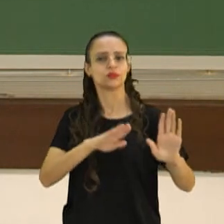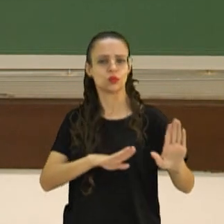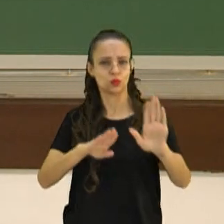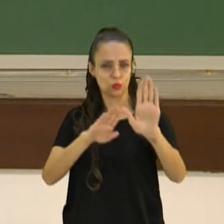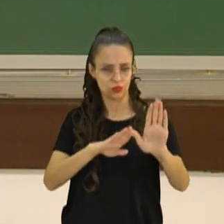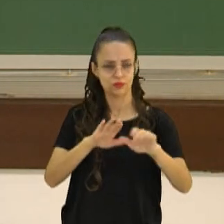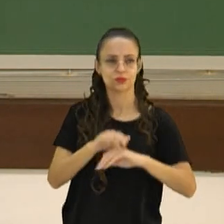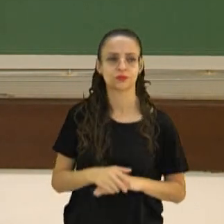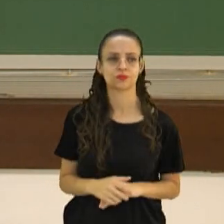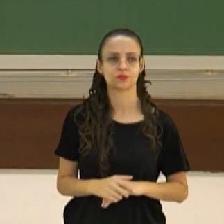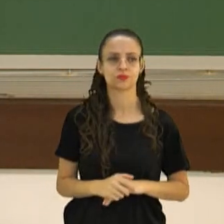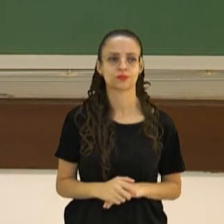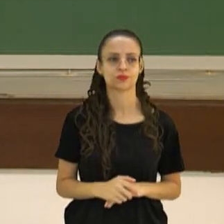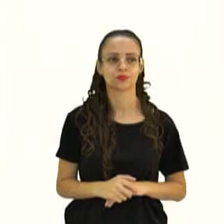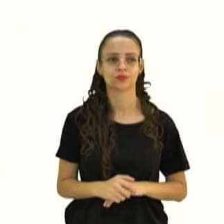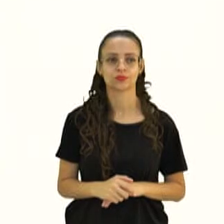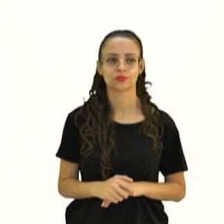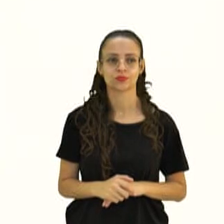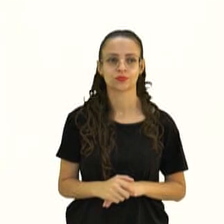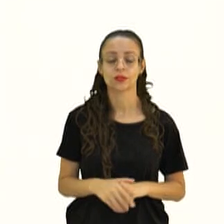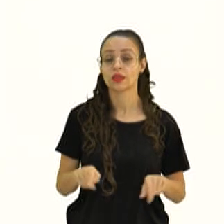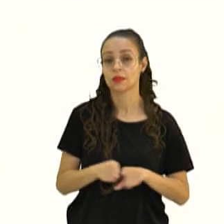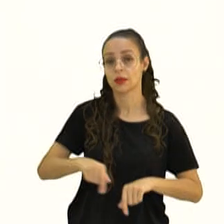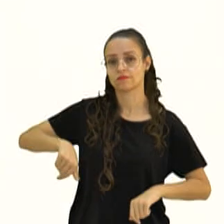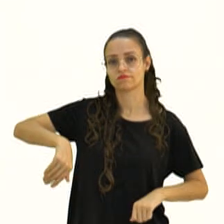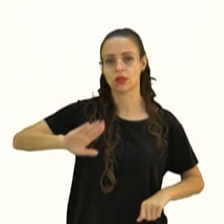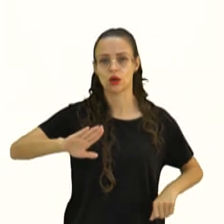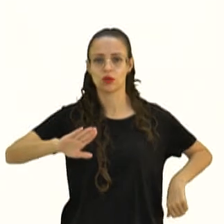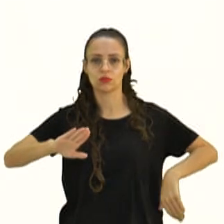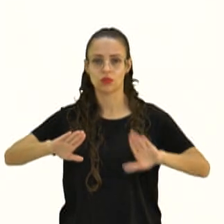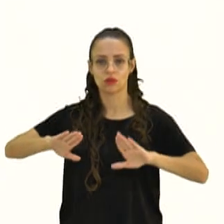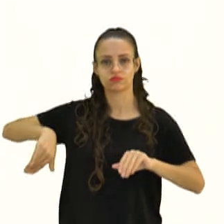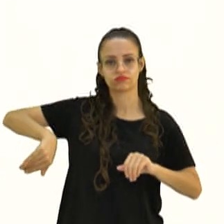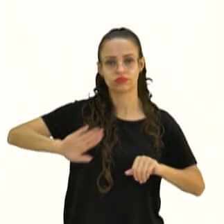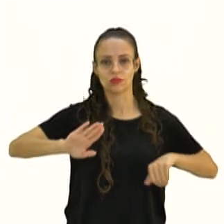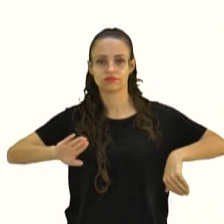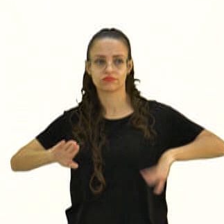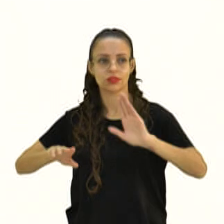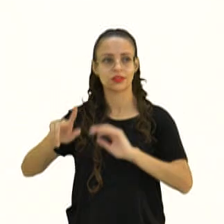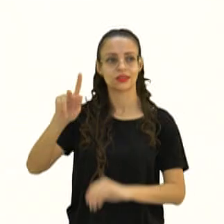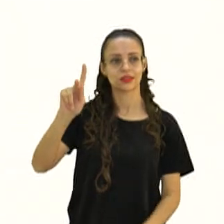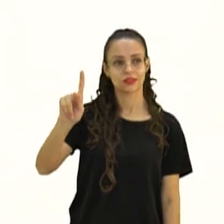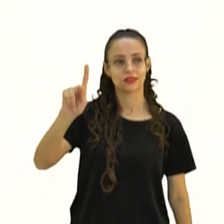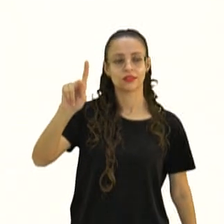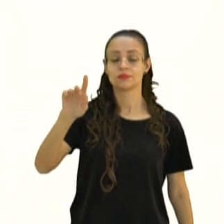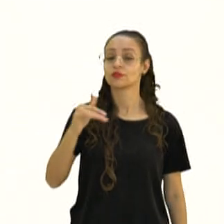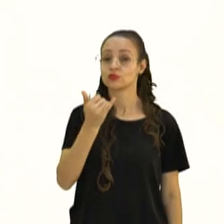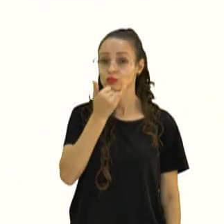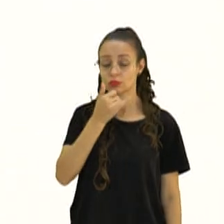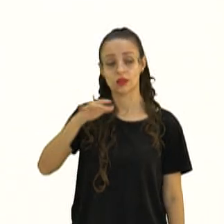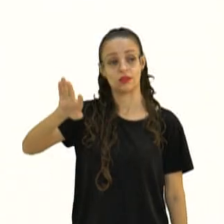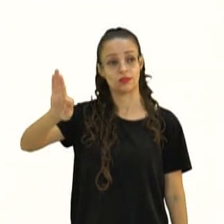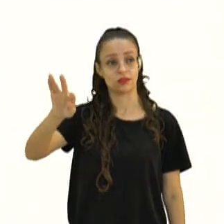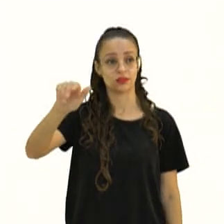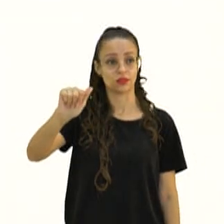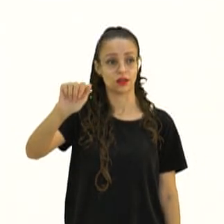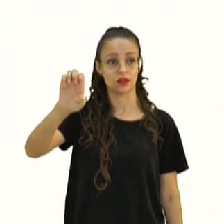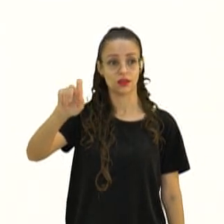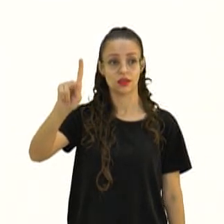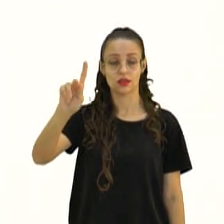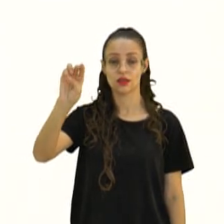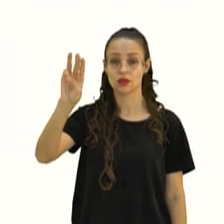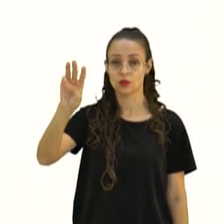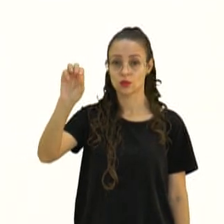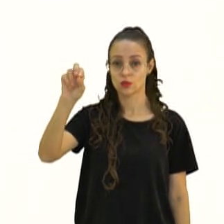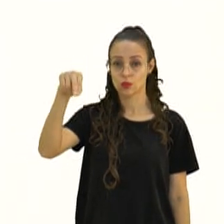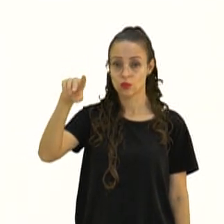Fu. O Taekwondo também tem sua participação, né, de movimentos dentro do MMA, né? Então, ele